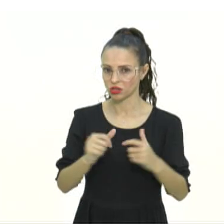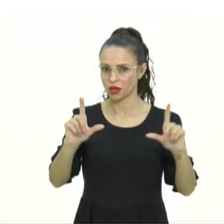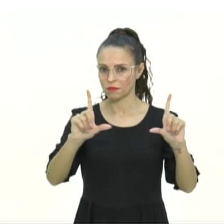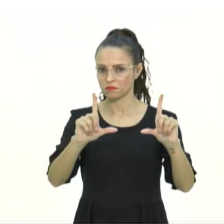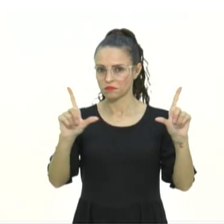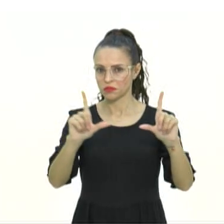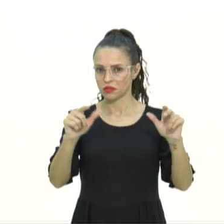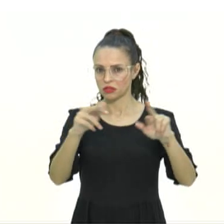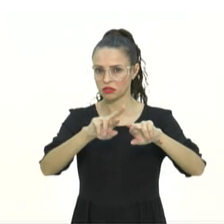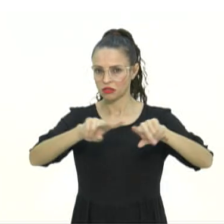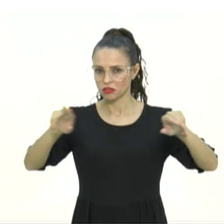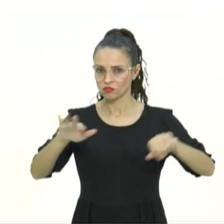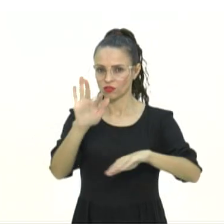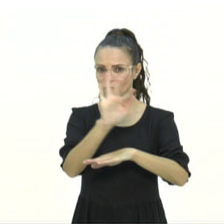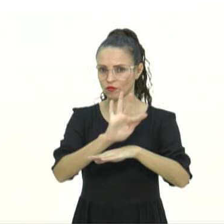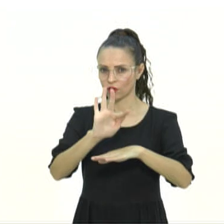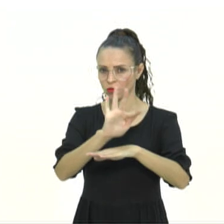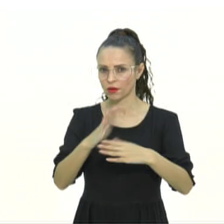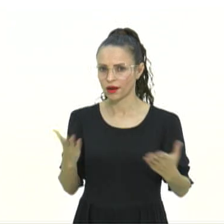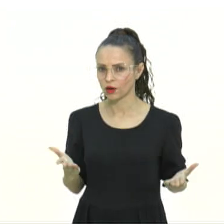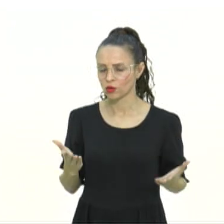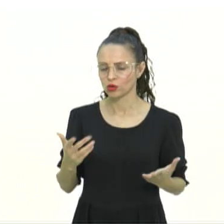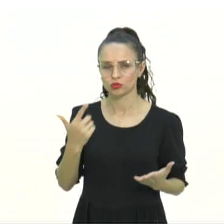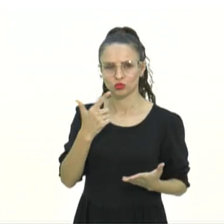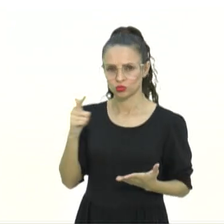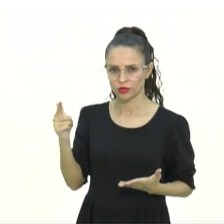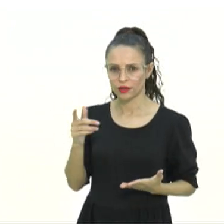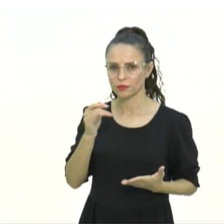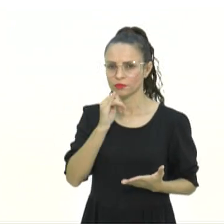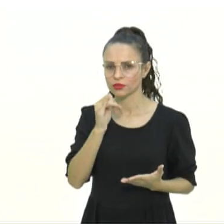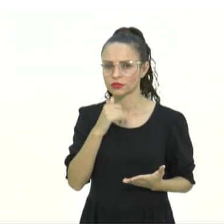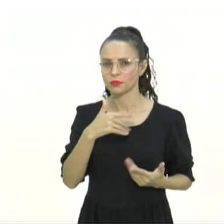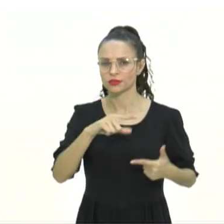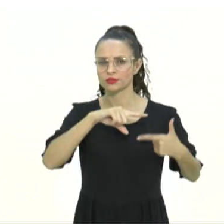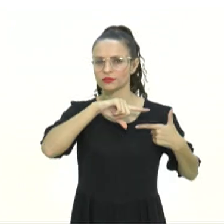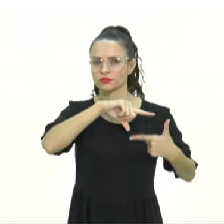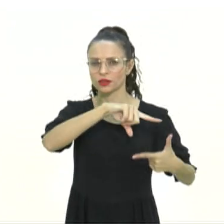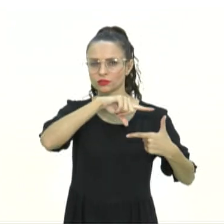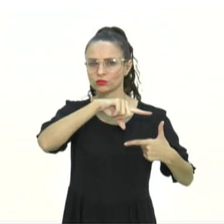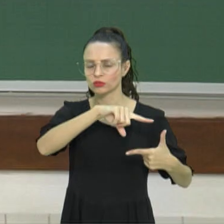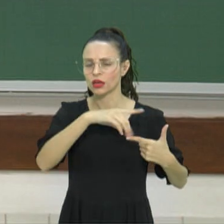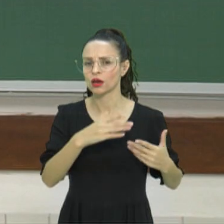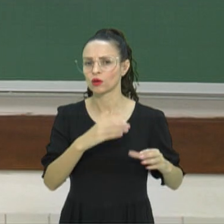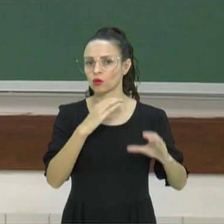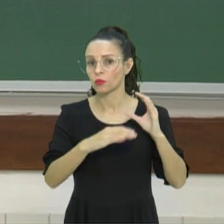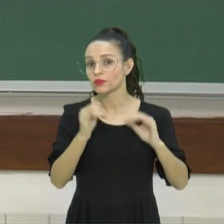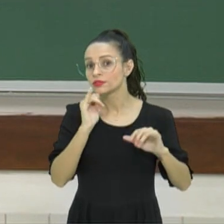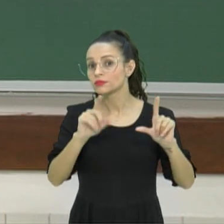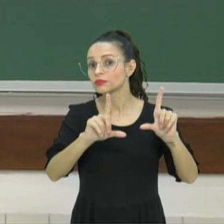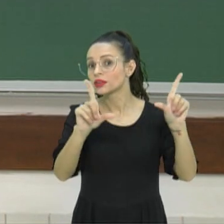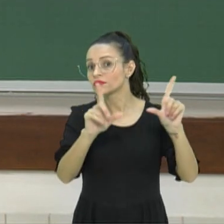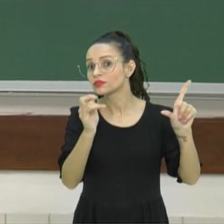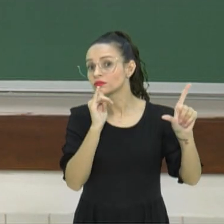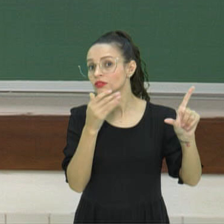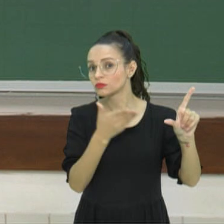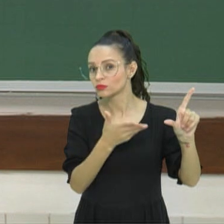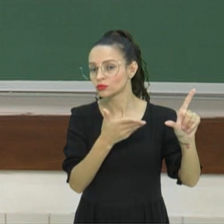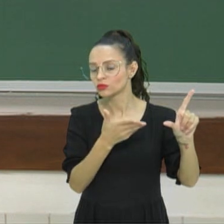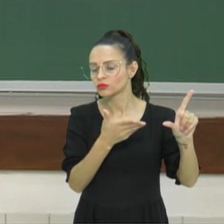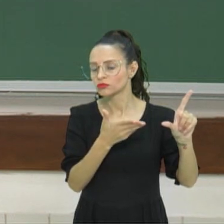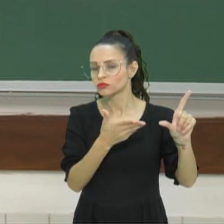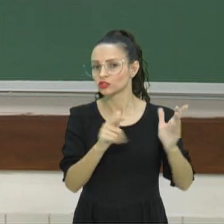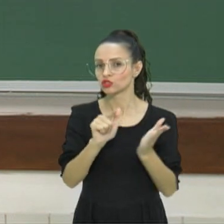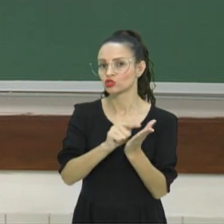formal? Quer dizer, não existem formas, digamos assim, mais tradicionais de comunicação? A televisão, por exemplo?